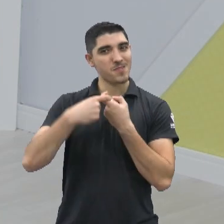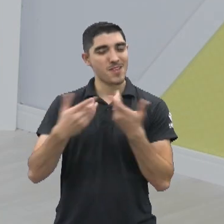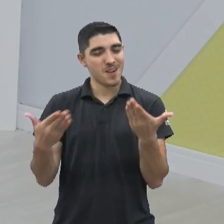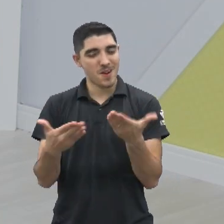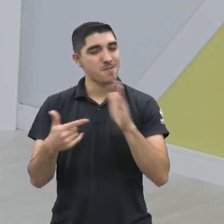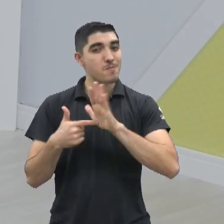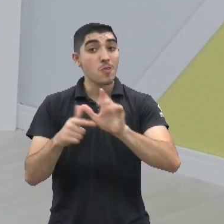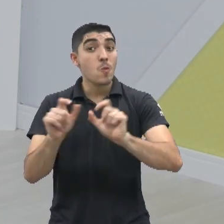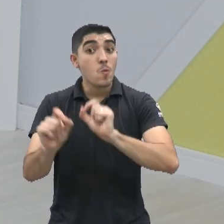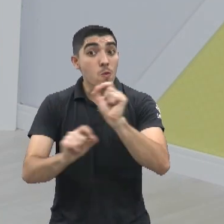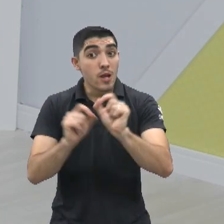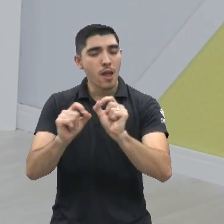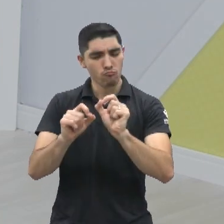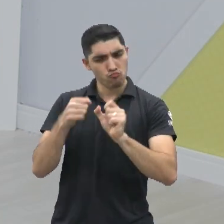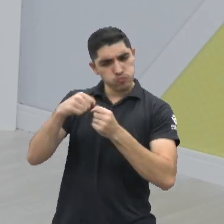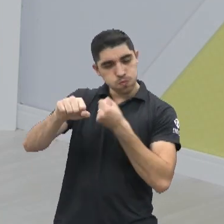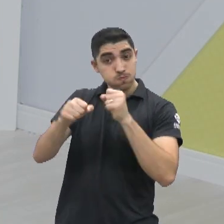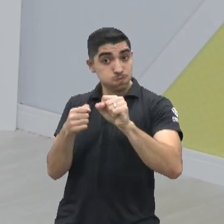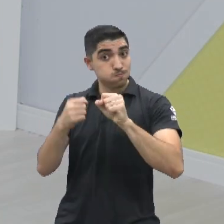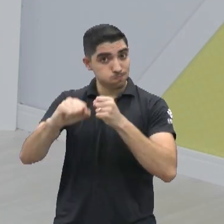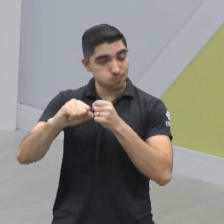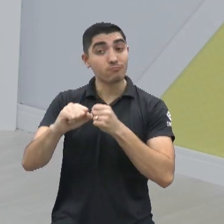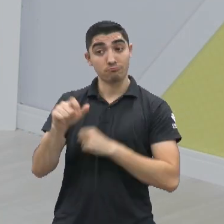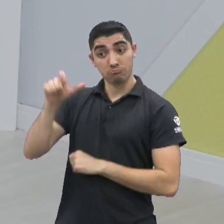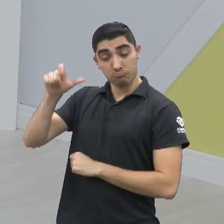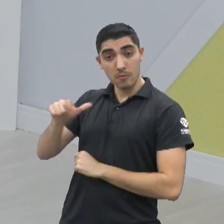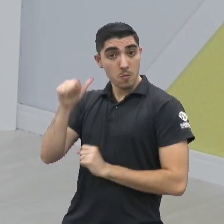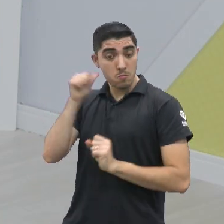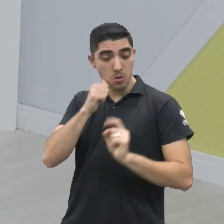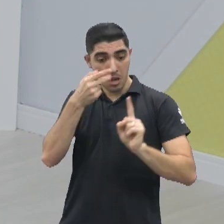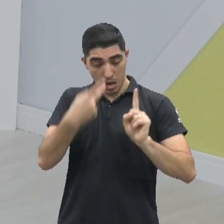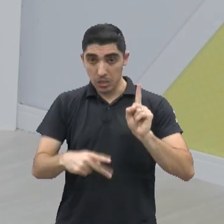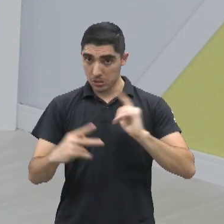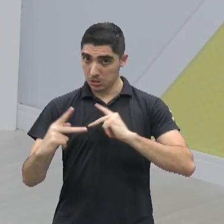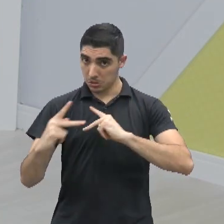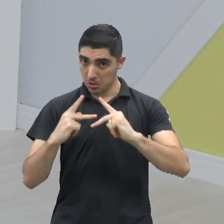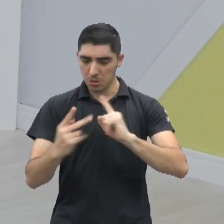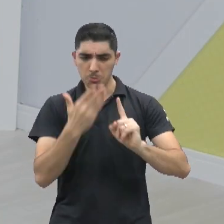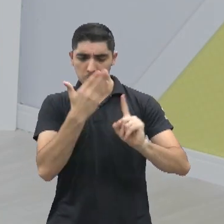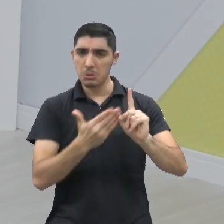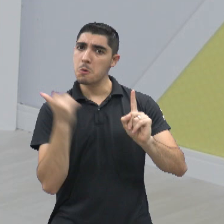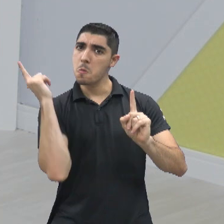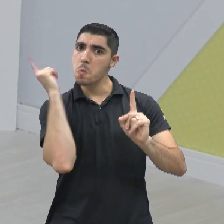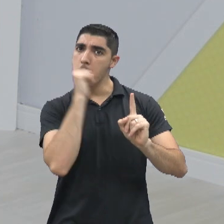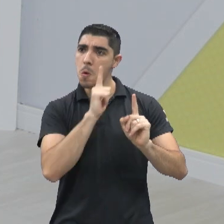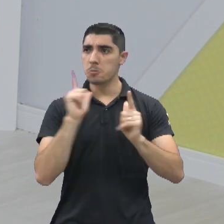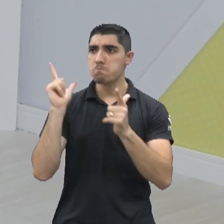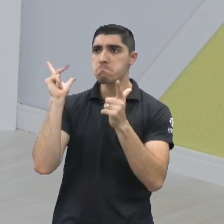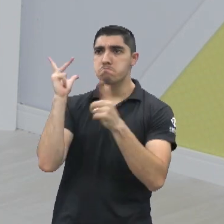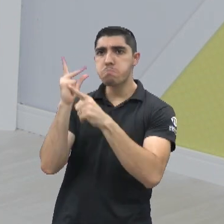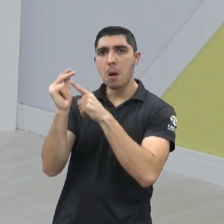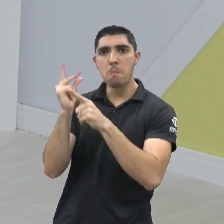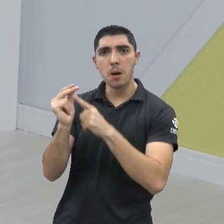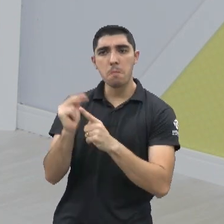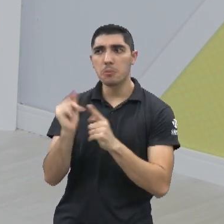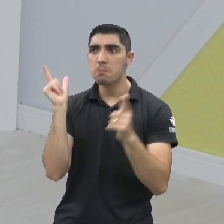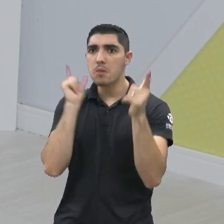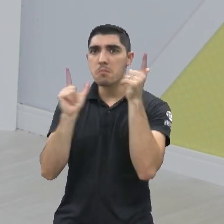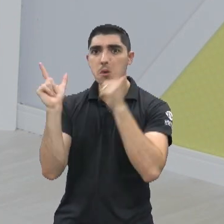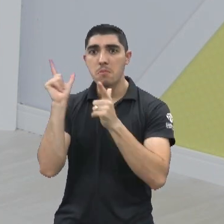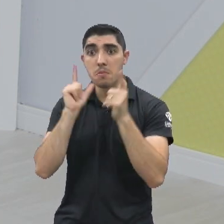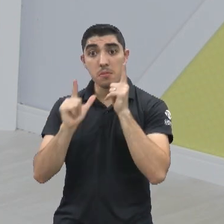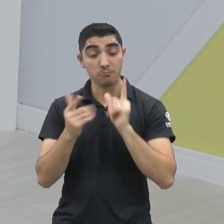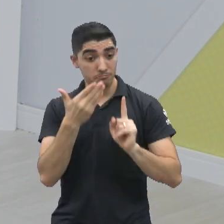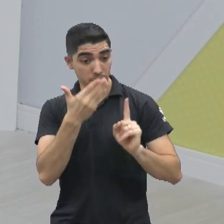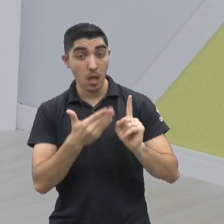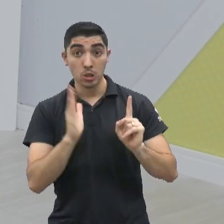Vamos falar de MMA. Uma atleta aqui de São José dos Campos vem se destacando e conquistando bons resultados na carreira. Ela já tem uma